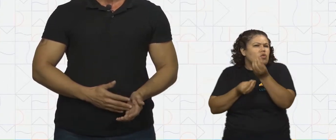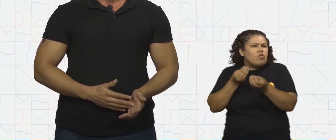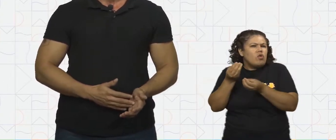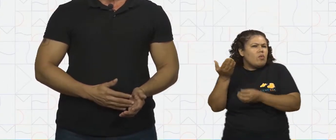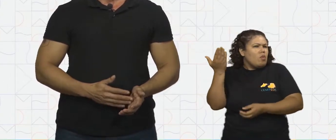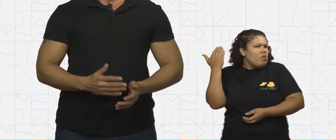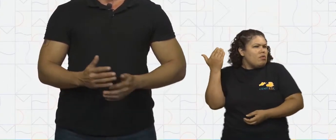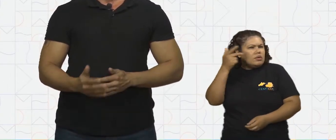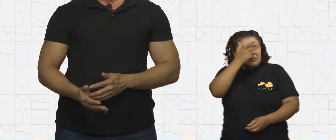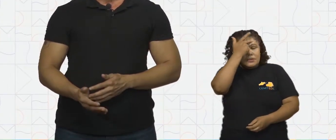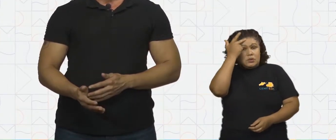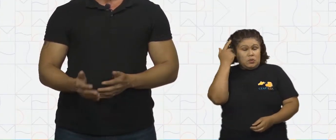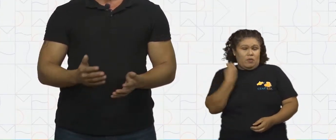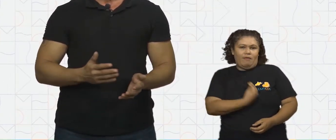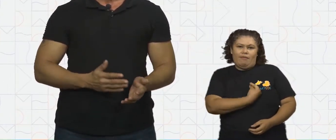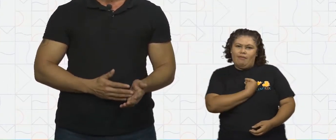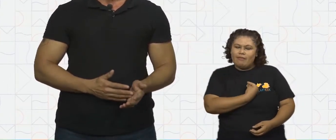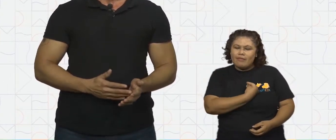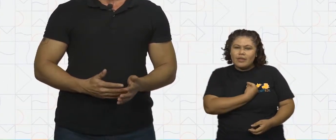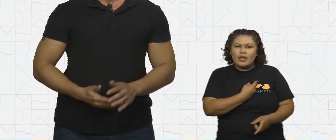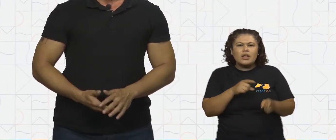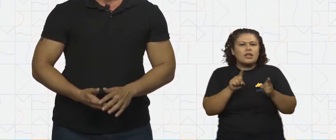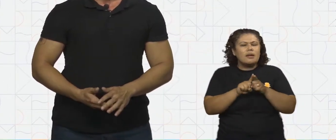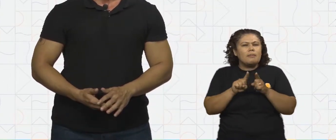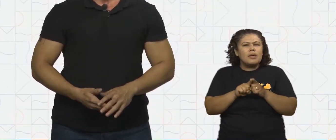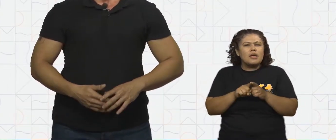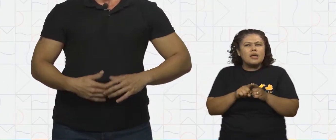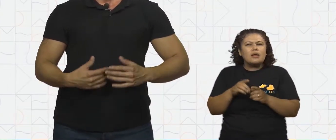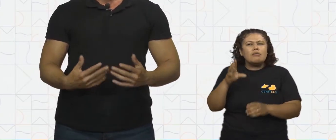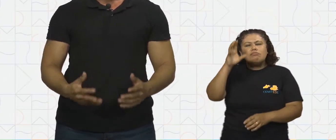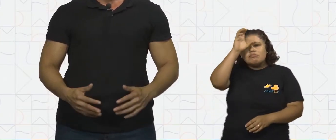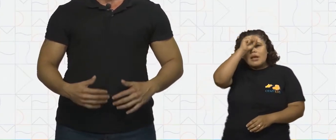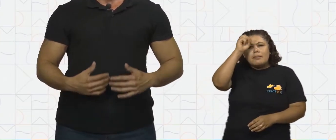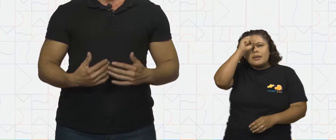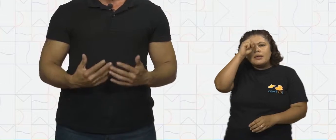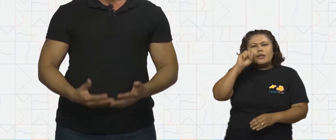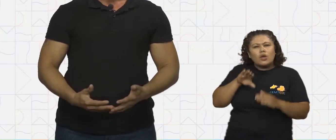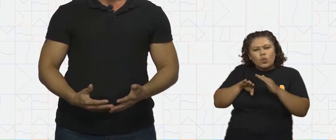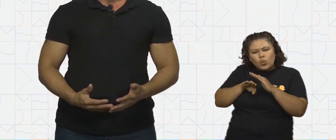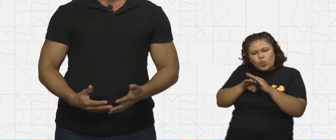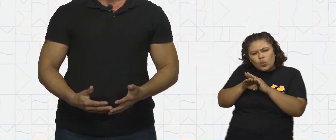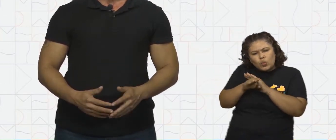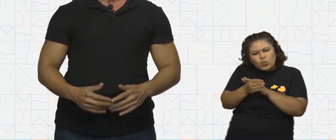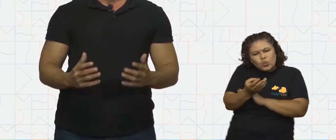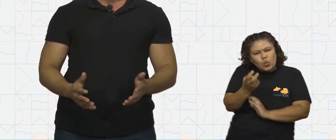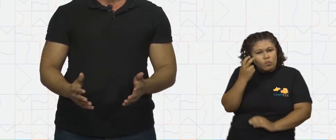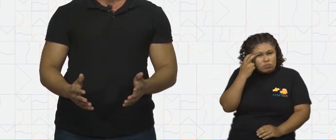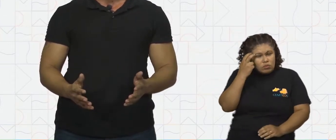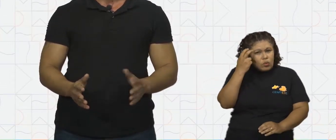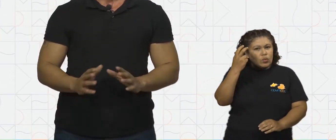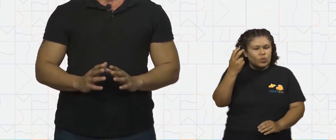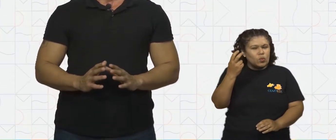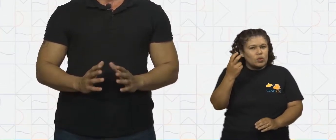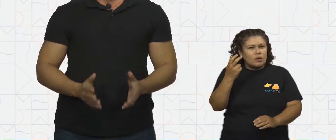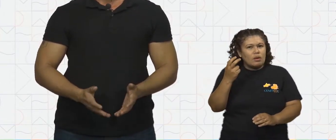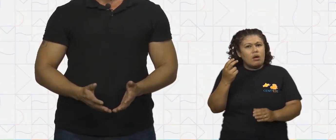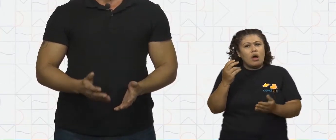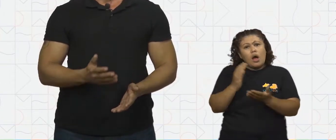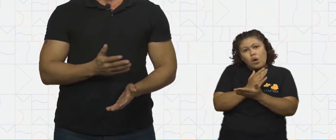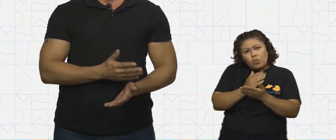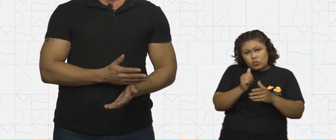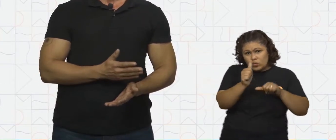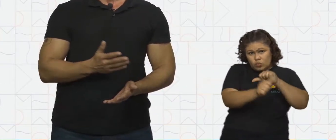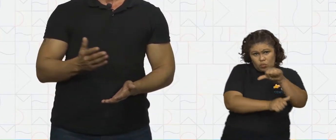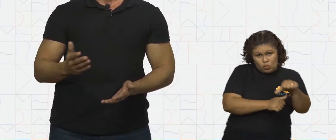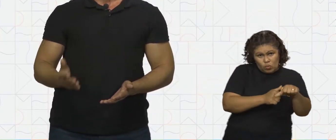de nós e perceber os costumes e práticas que mudaram e permaneceram. Ou seja, baseando-se